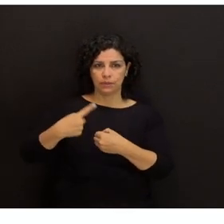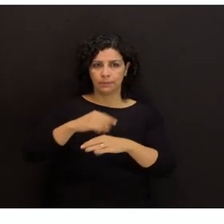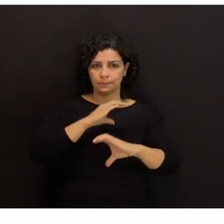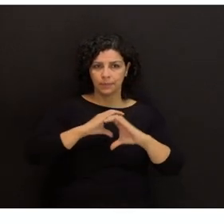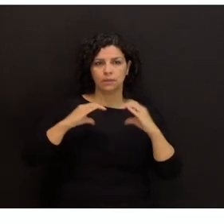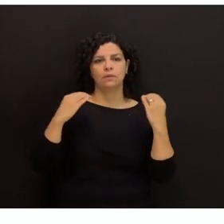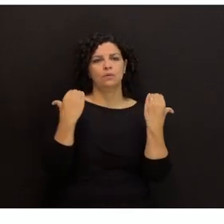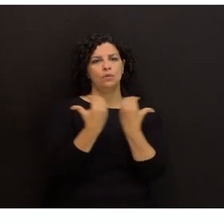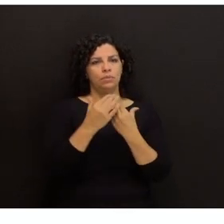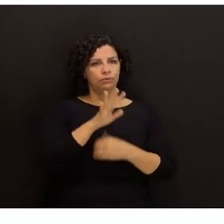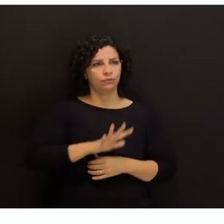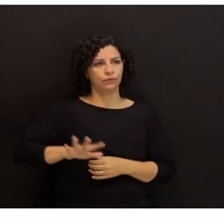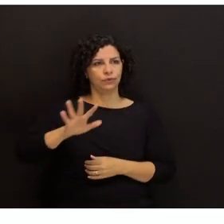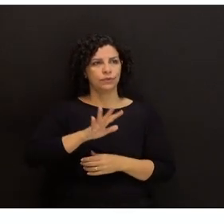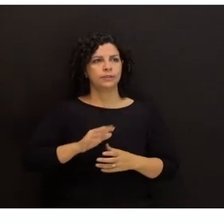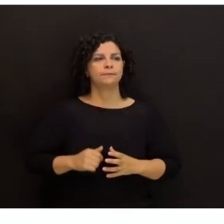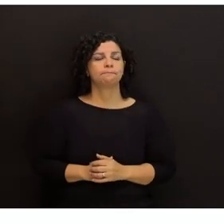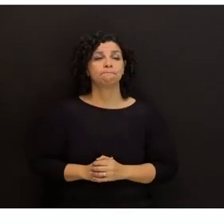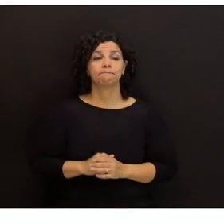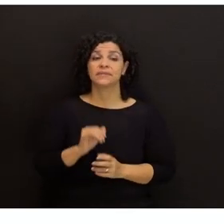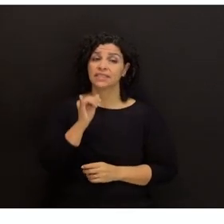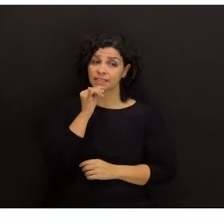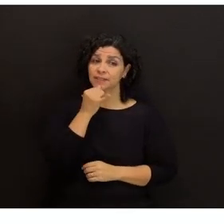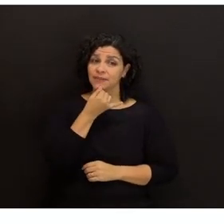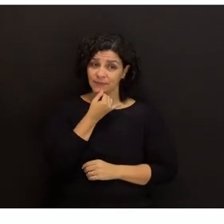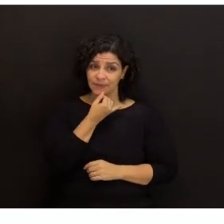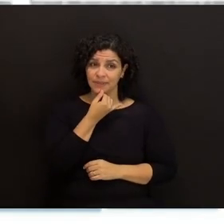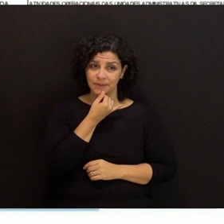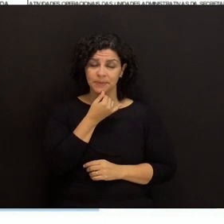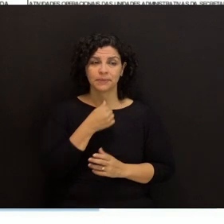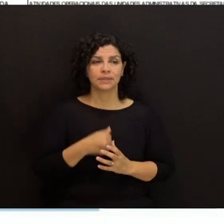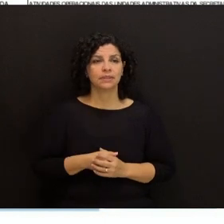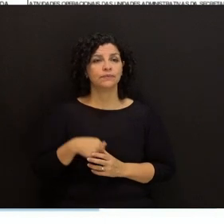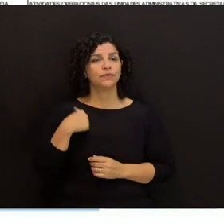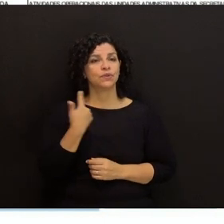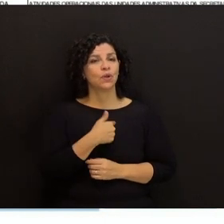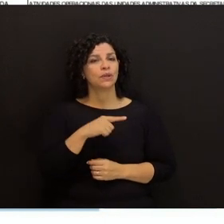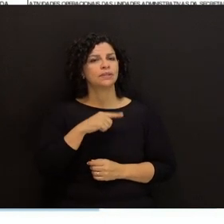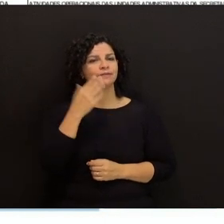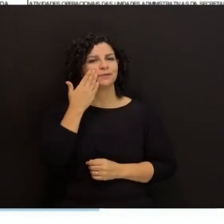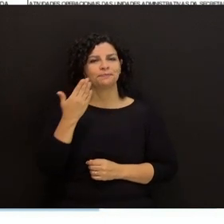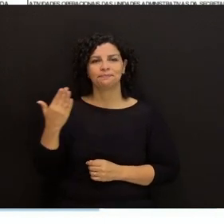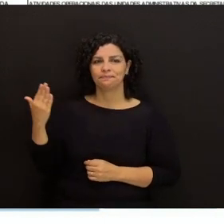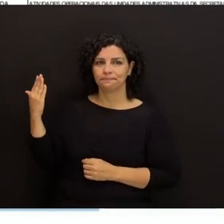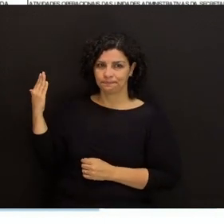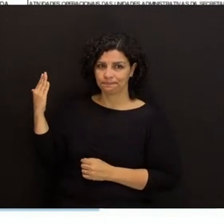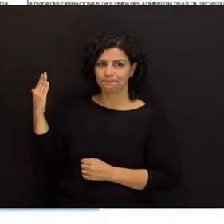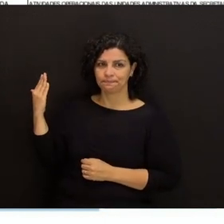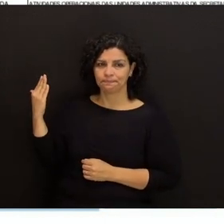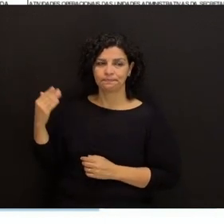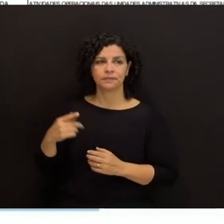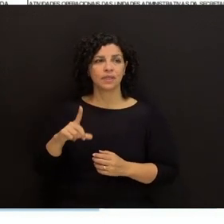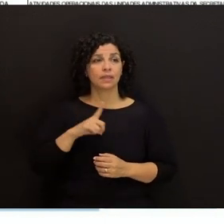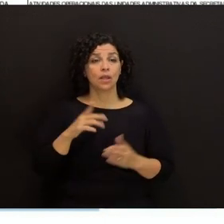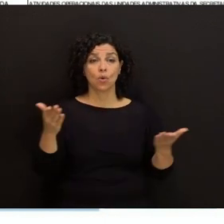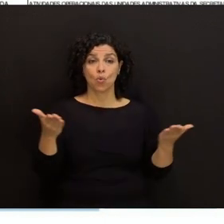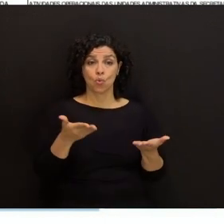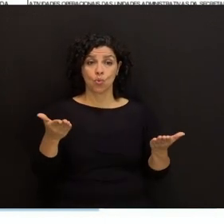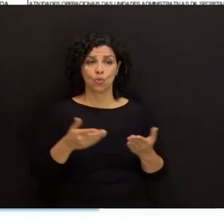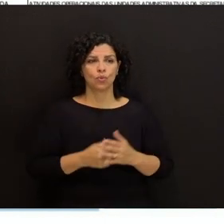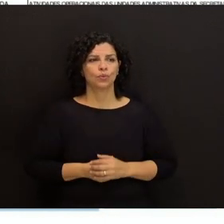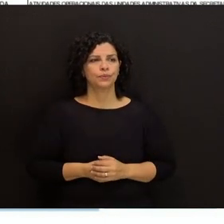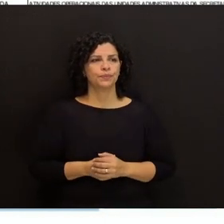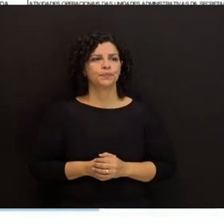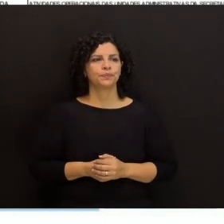comunidade e infelizmente pessoal a gente tem visto aí e atualmente